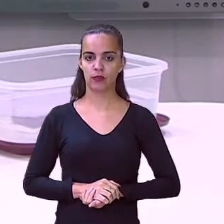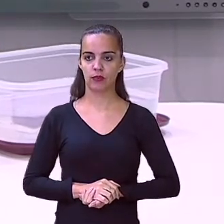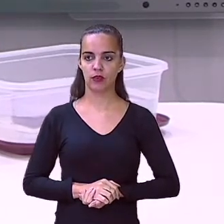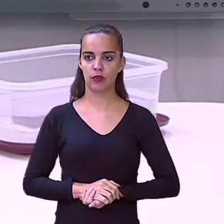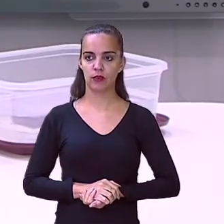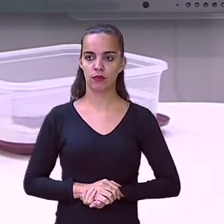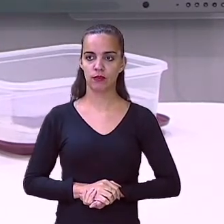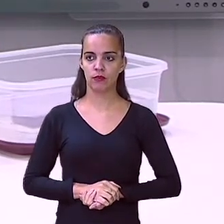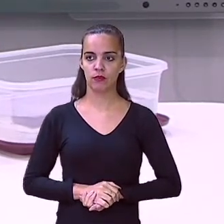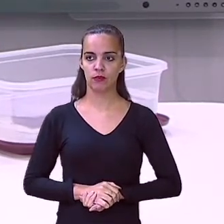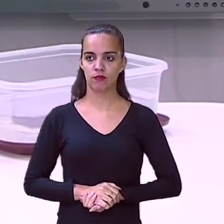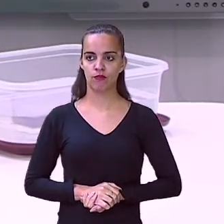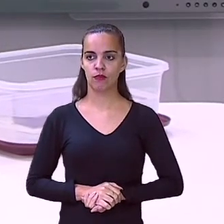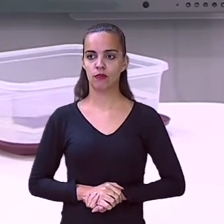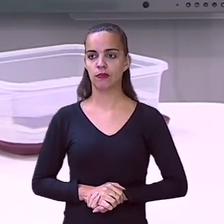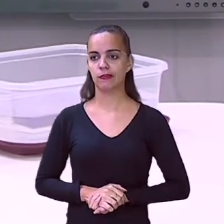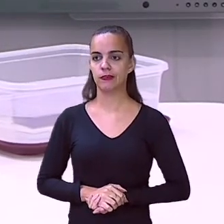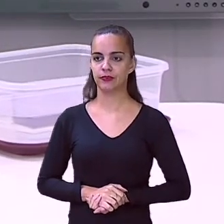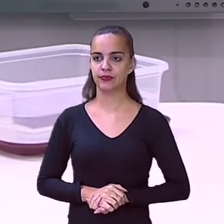faz? Passa.